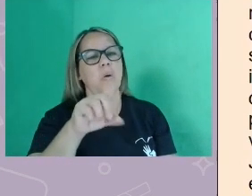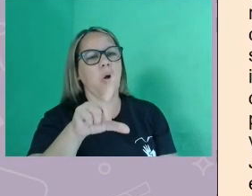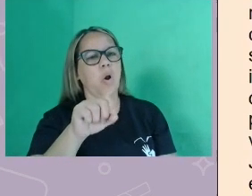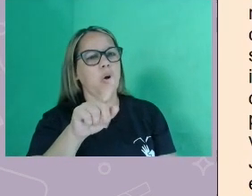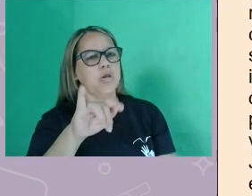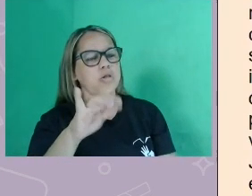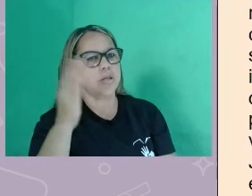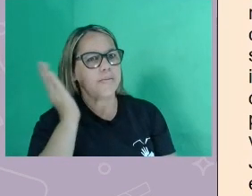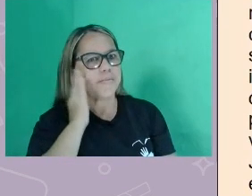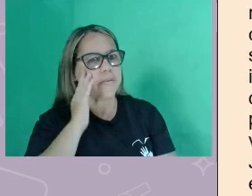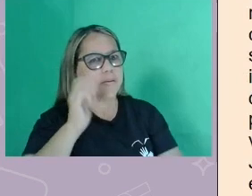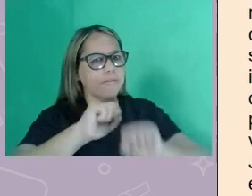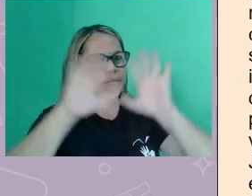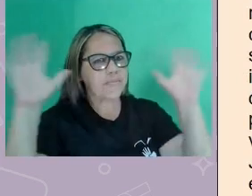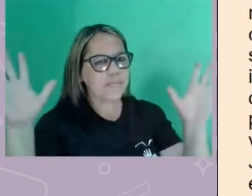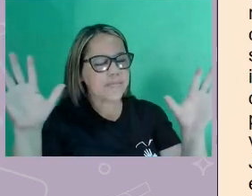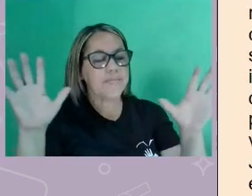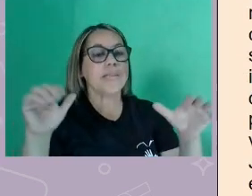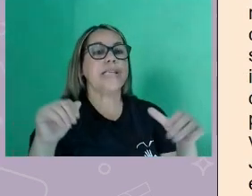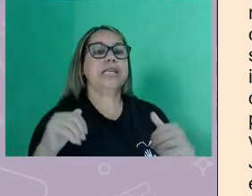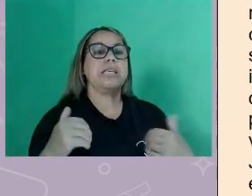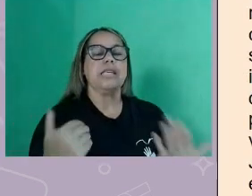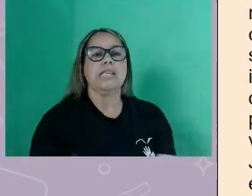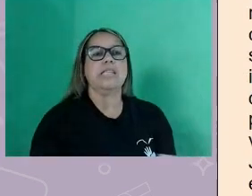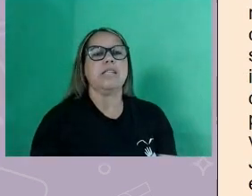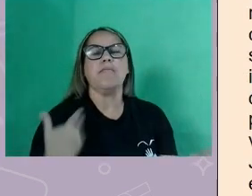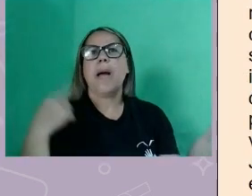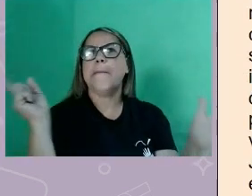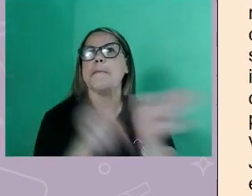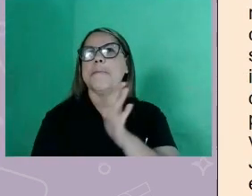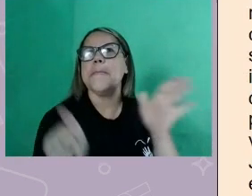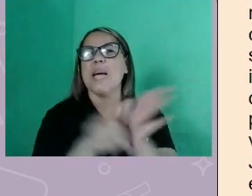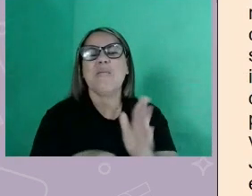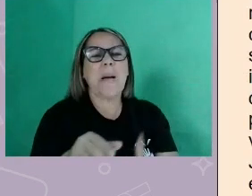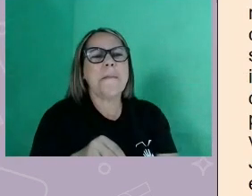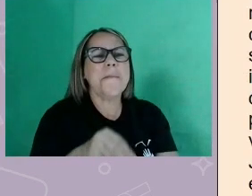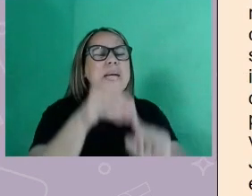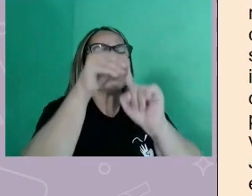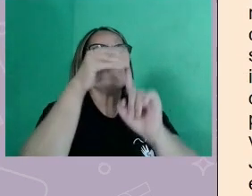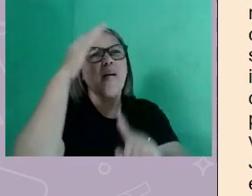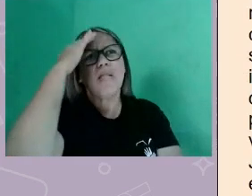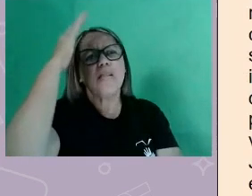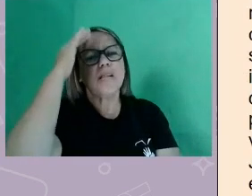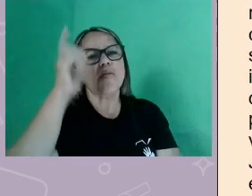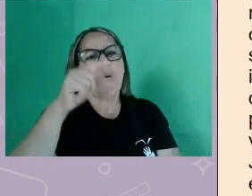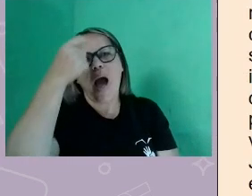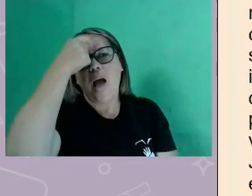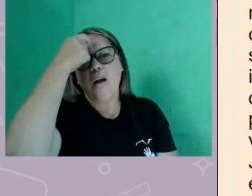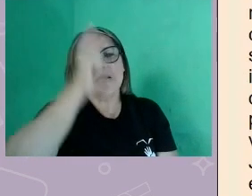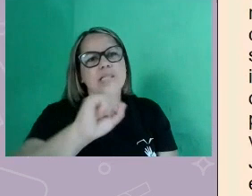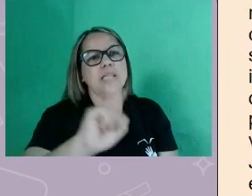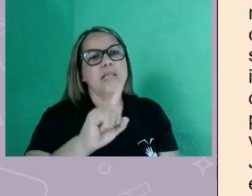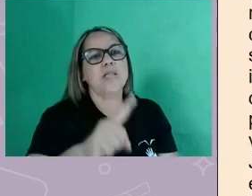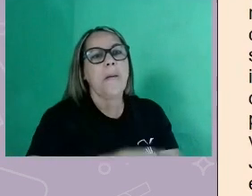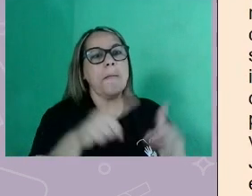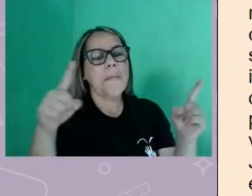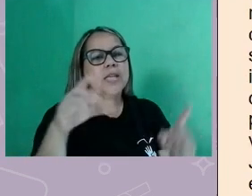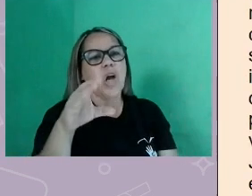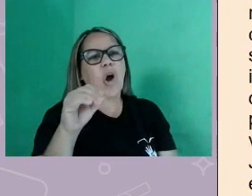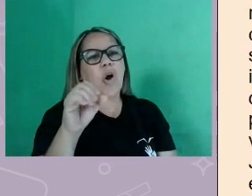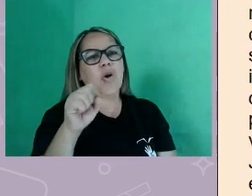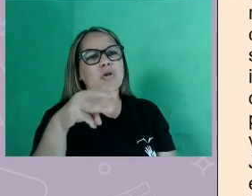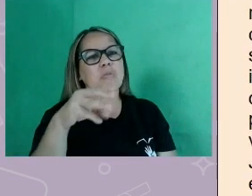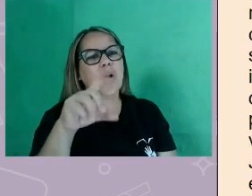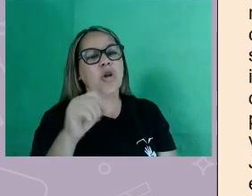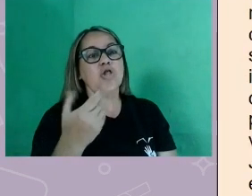então a grande indagação principal dos filósofos gregos não é a consciência e sim a cosmologia a